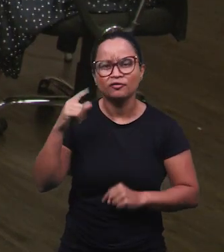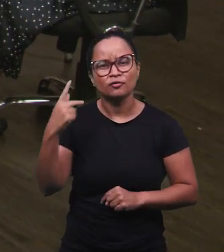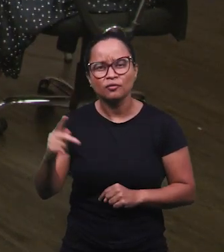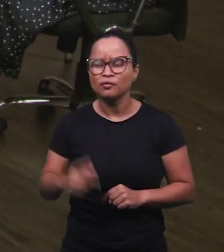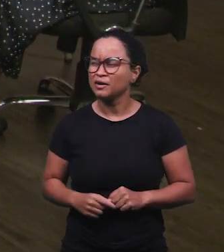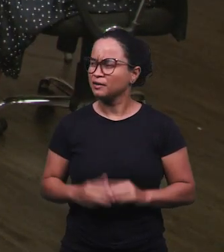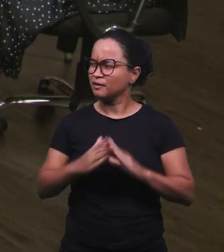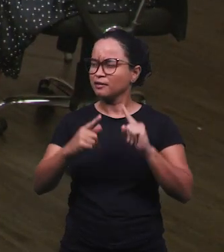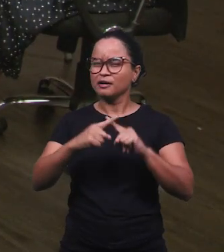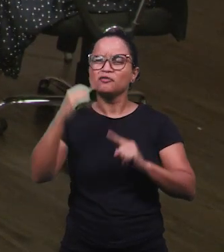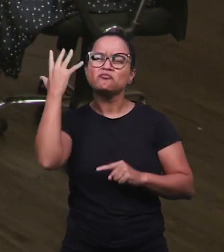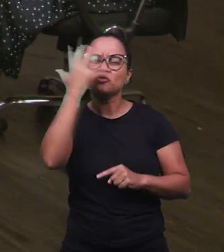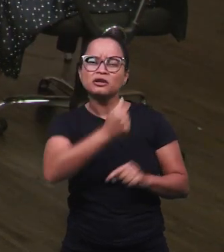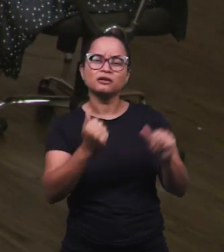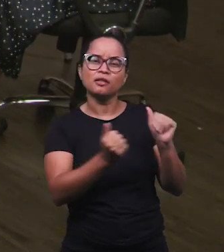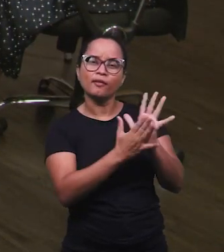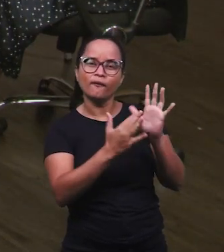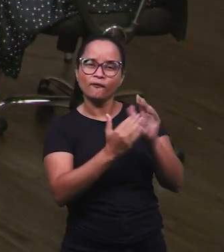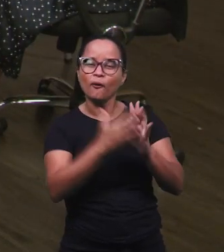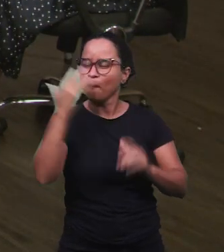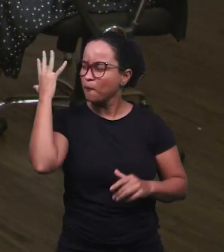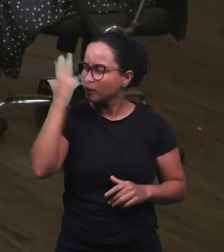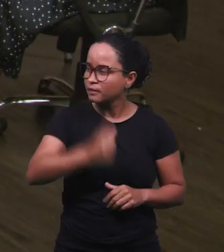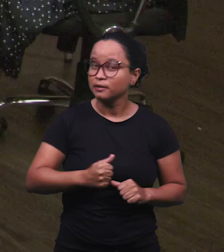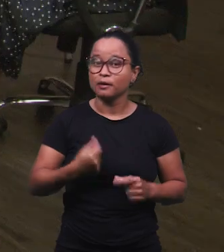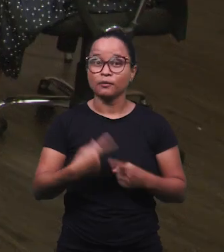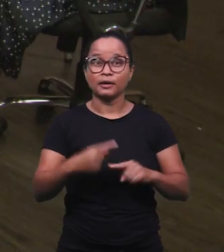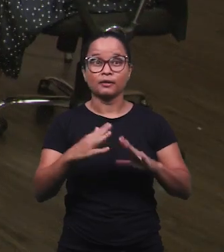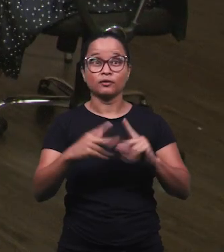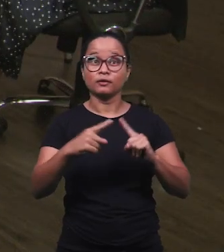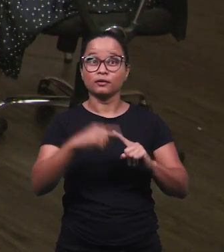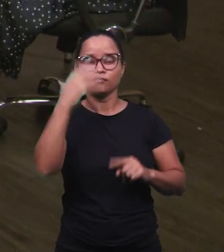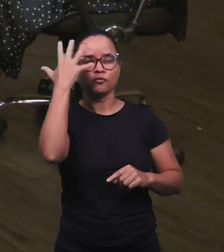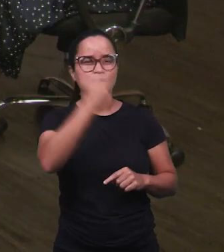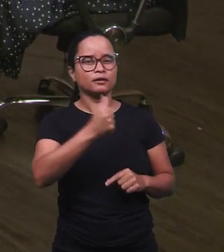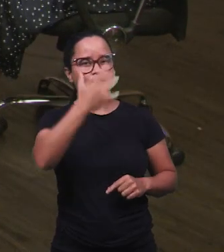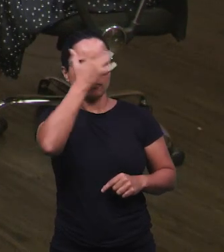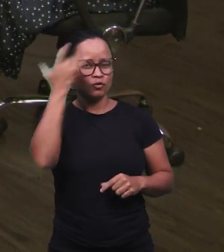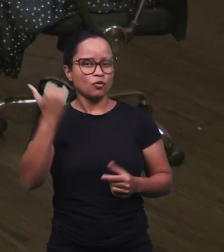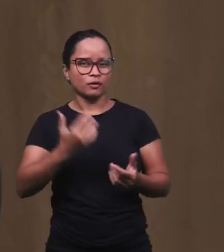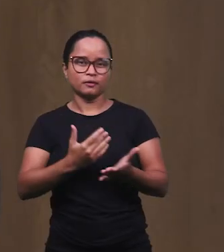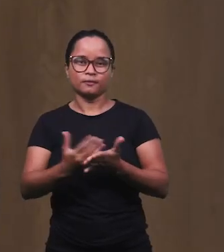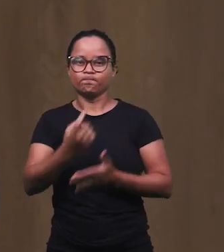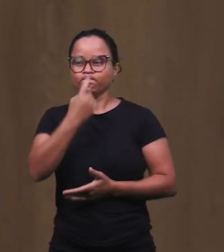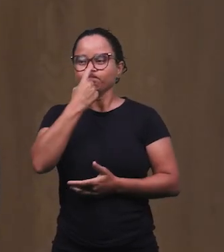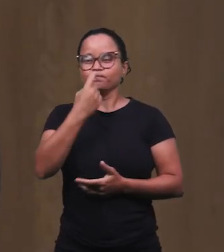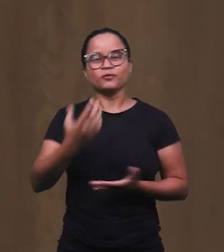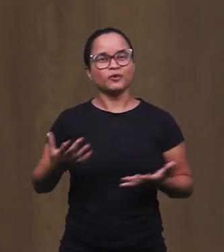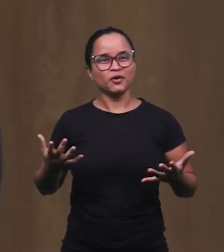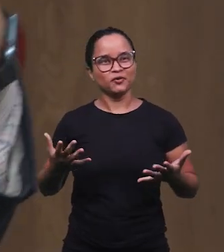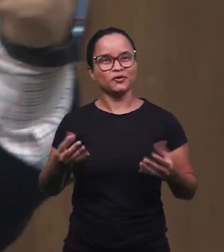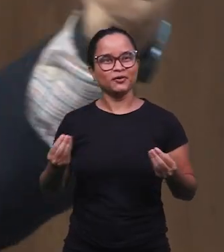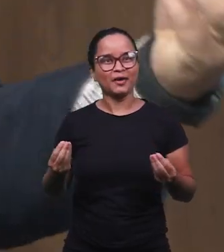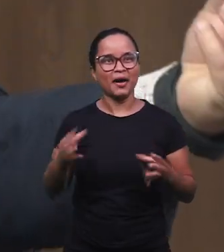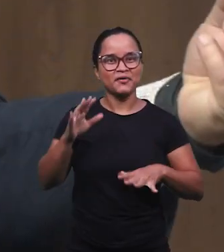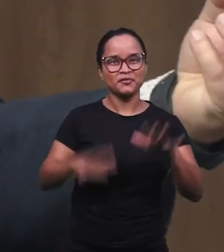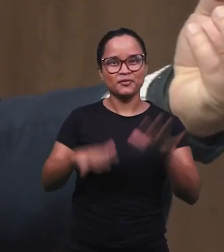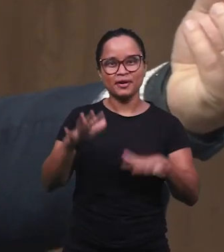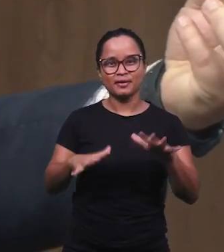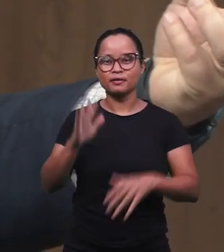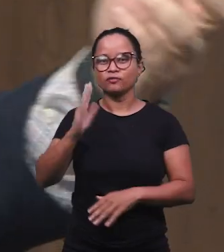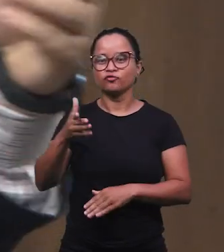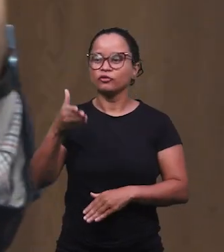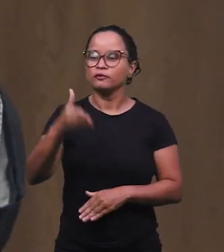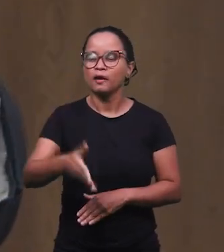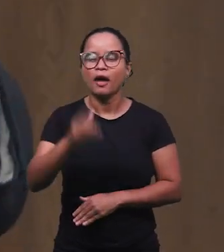igreja, que igreja bonita, que louvores bonitos, que as nossas igrejas são lindas, mas as pessoas começam a criar familiaridade. E às vezes elas já passaram na frente de